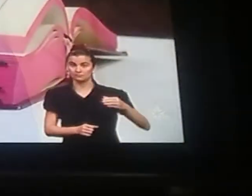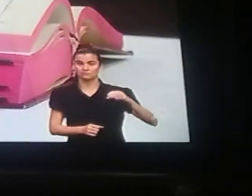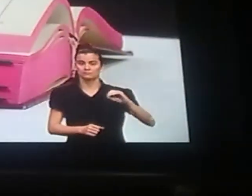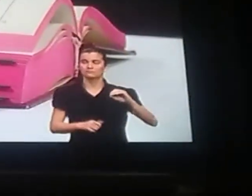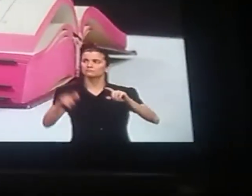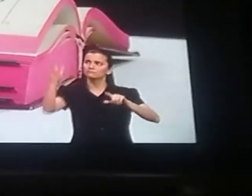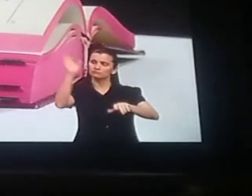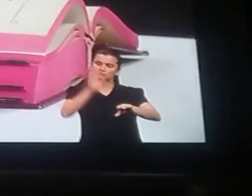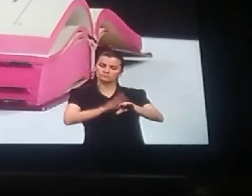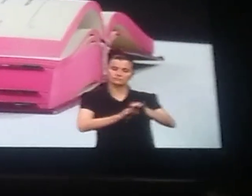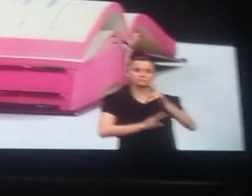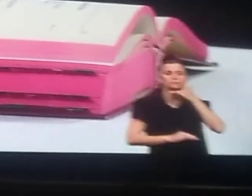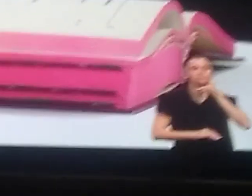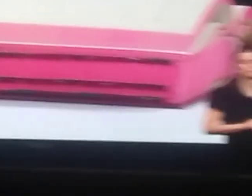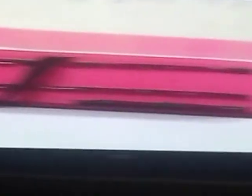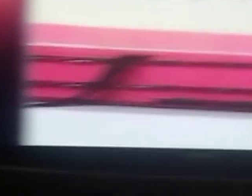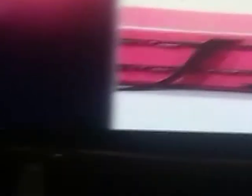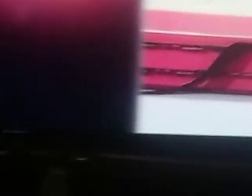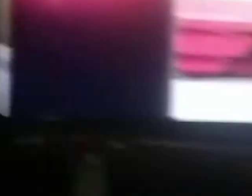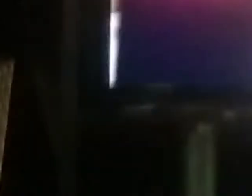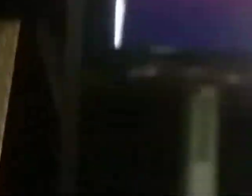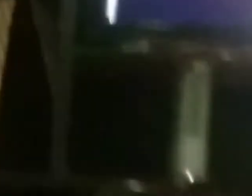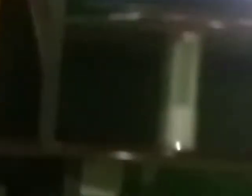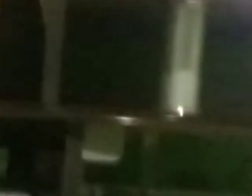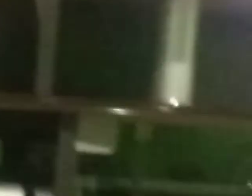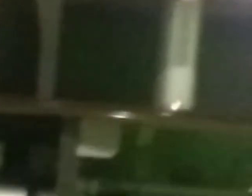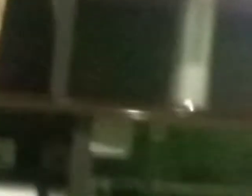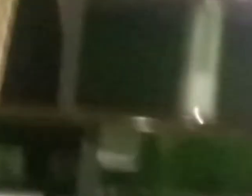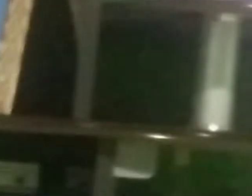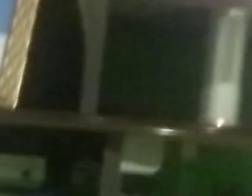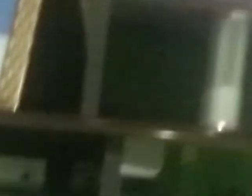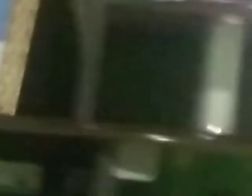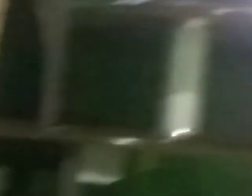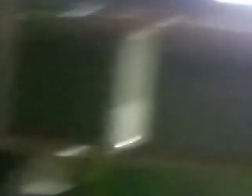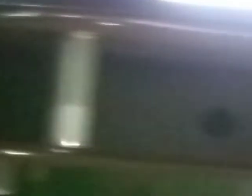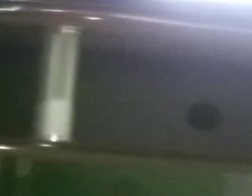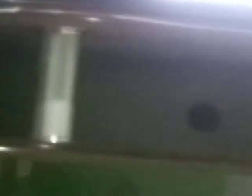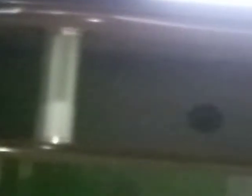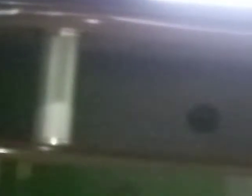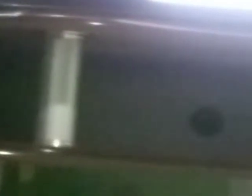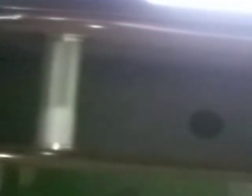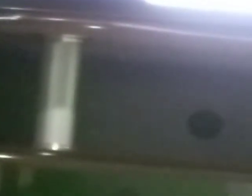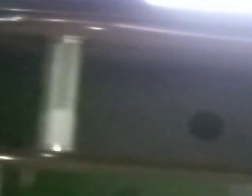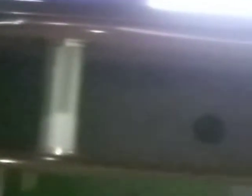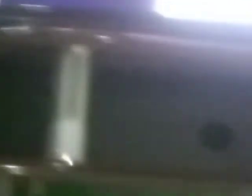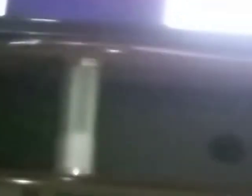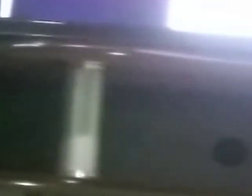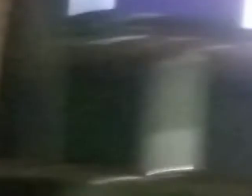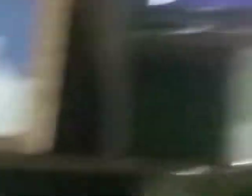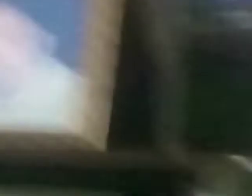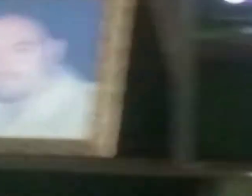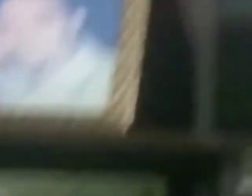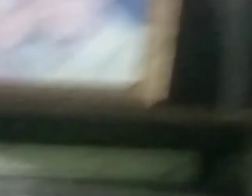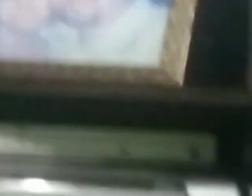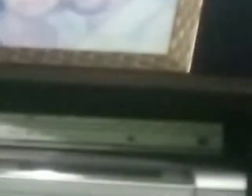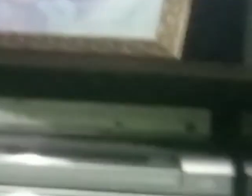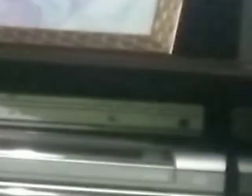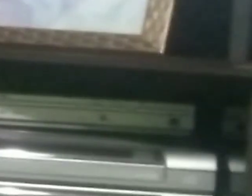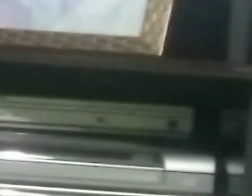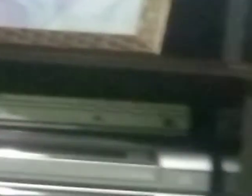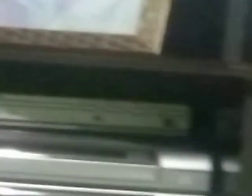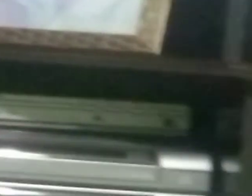descendência infinitamente. Farei nascer de ti nações, e reis sairão